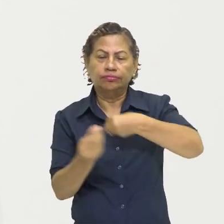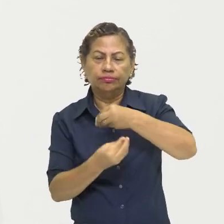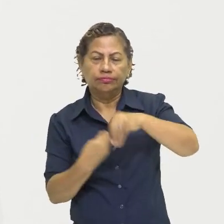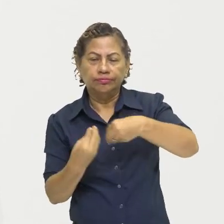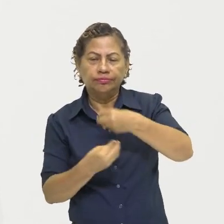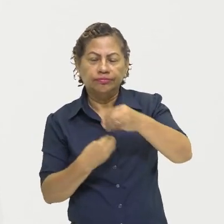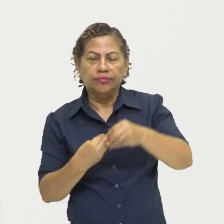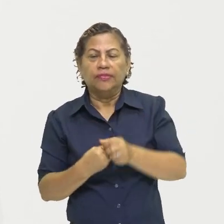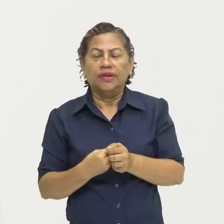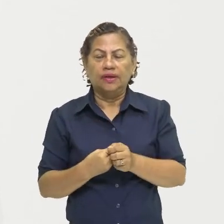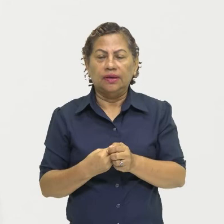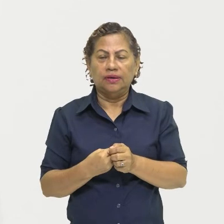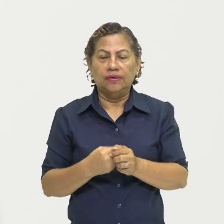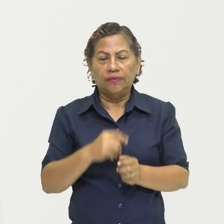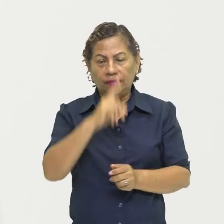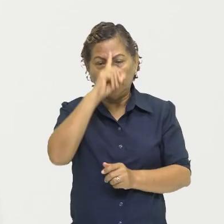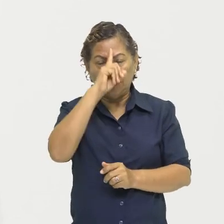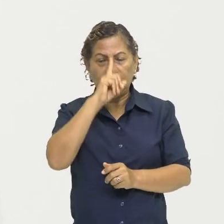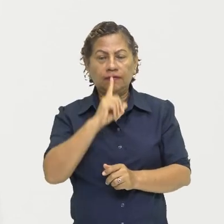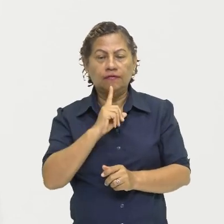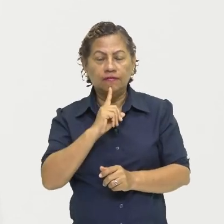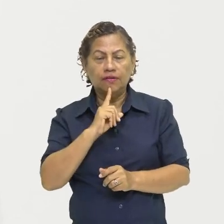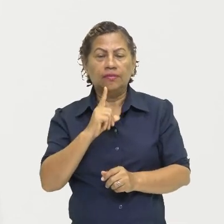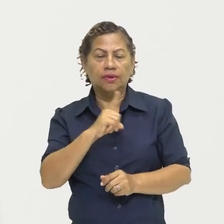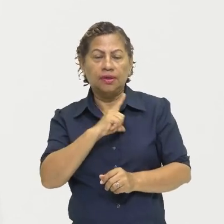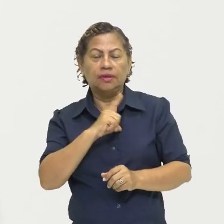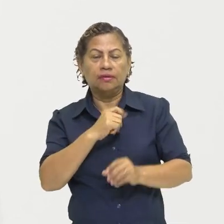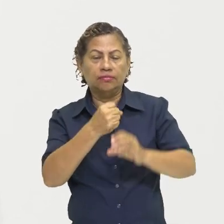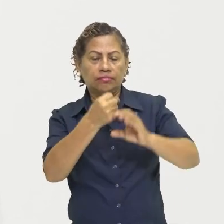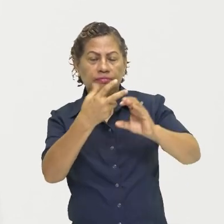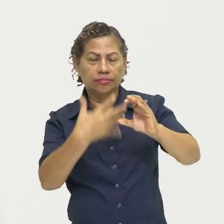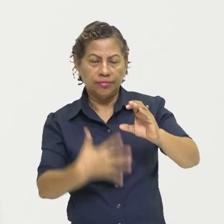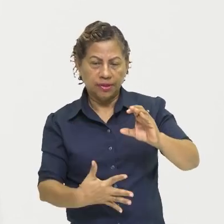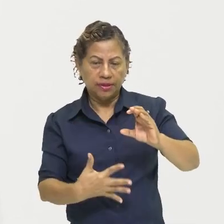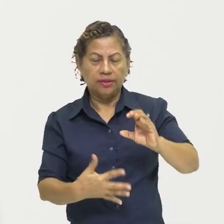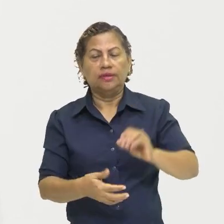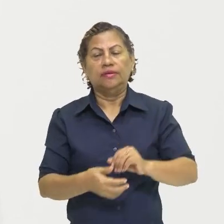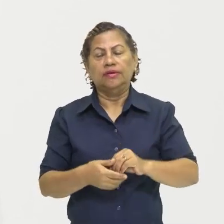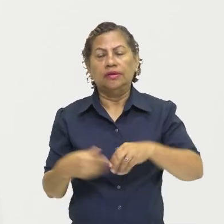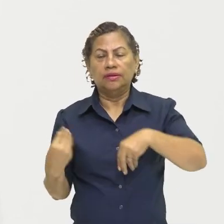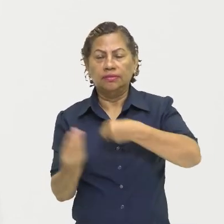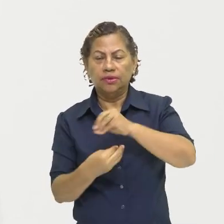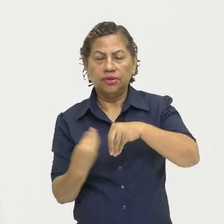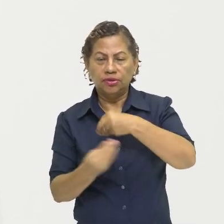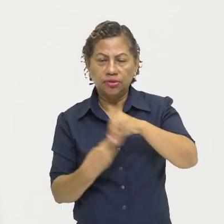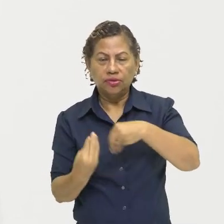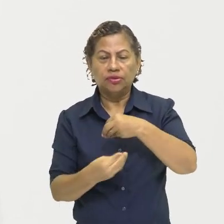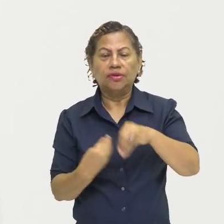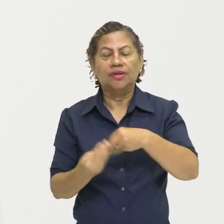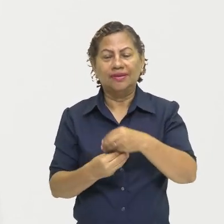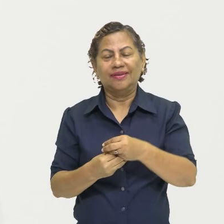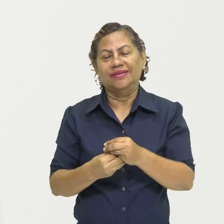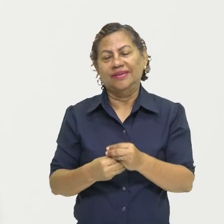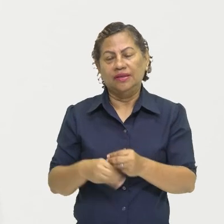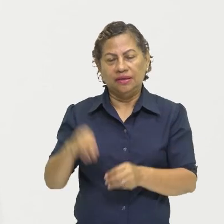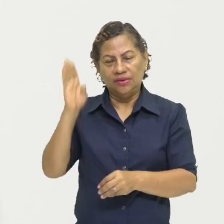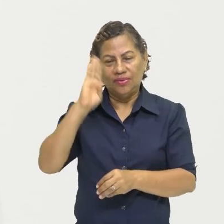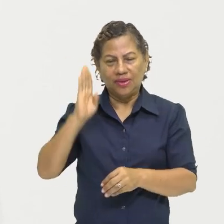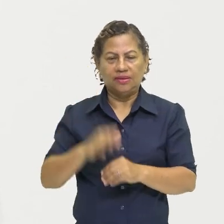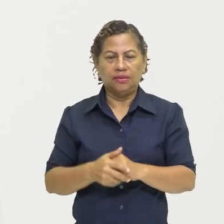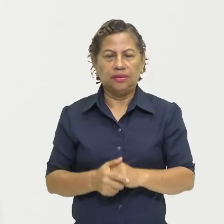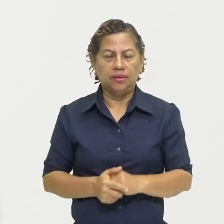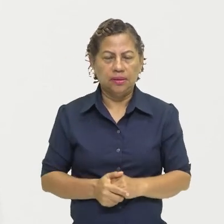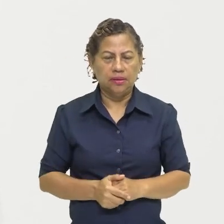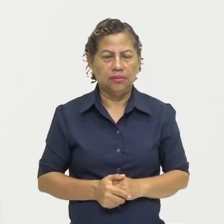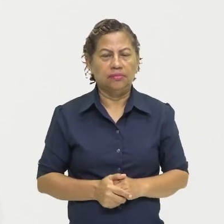e contrastantes que o caracterizam, no caso a coletividade brasileira, né, todos os brasileiros,